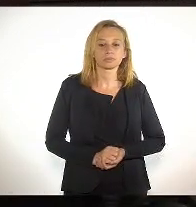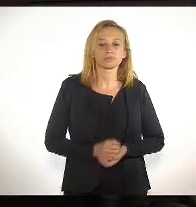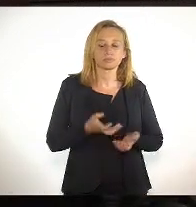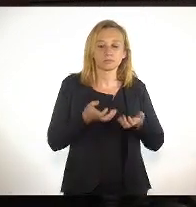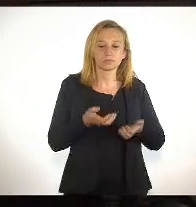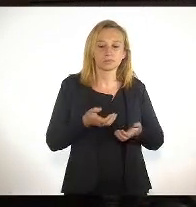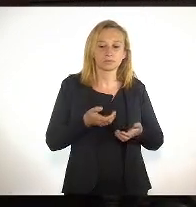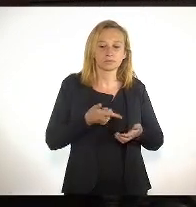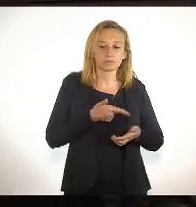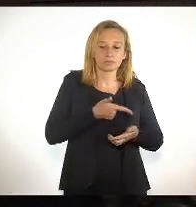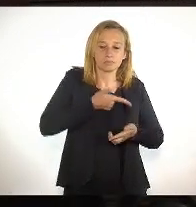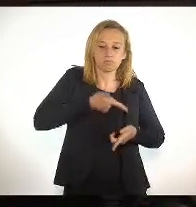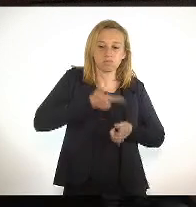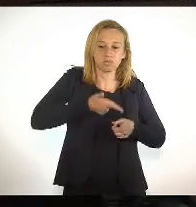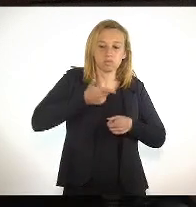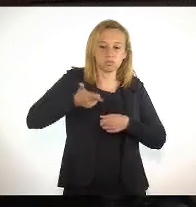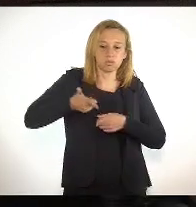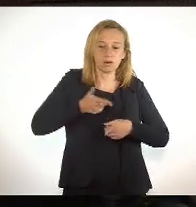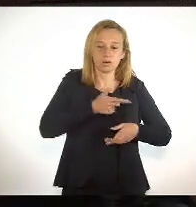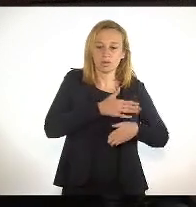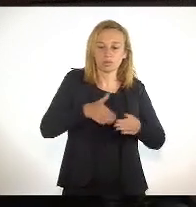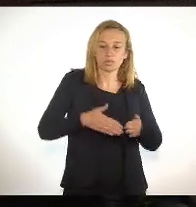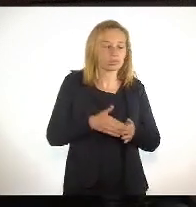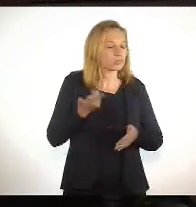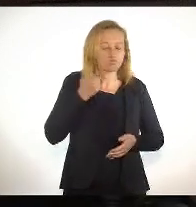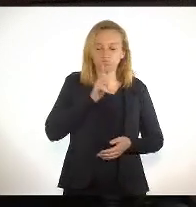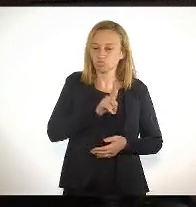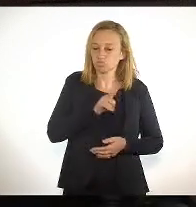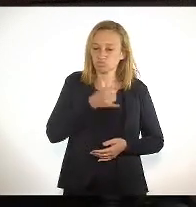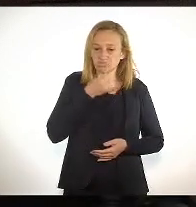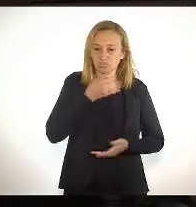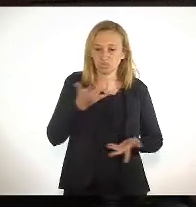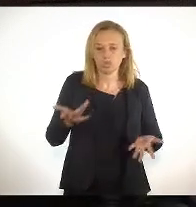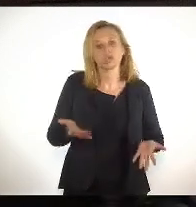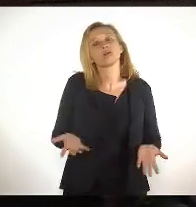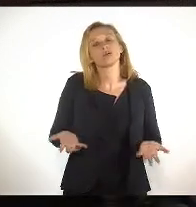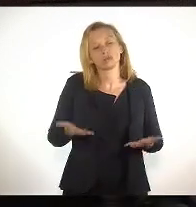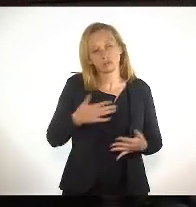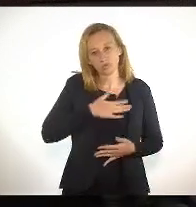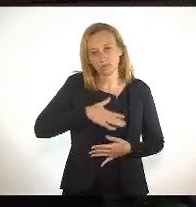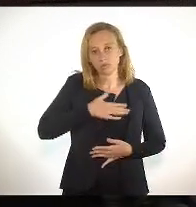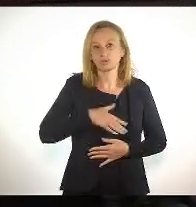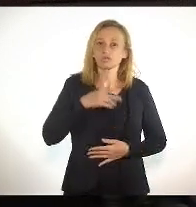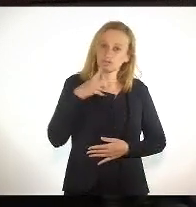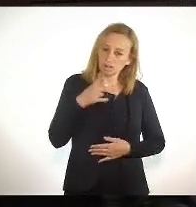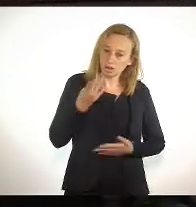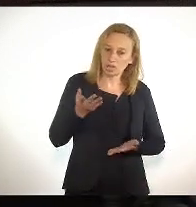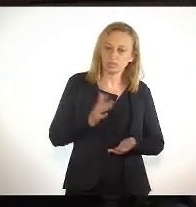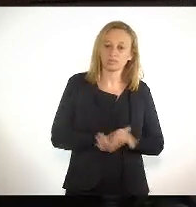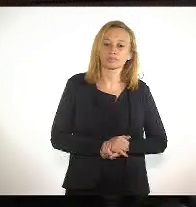os judeus, mas não conseguiu, lamentavelmente. Então, eu gostaria de dizer para o